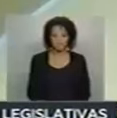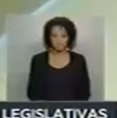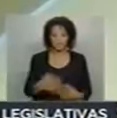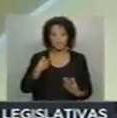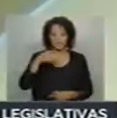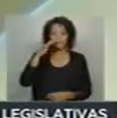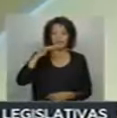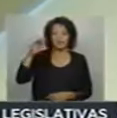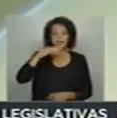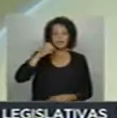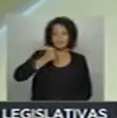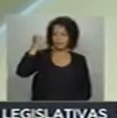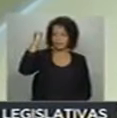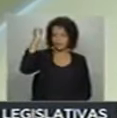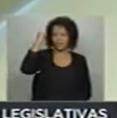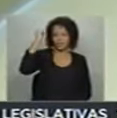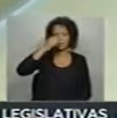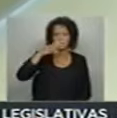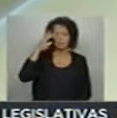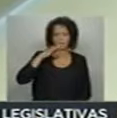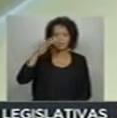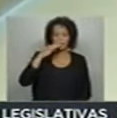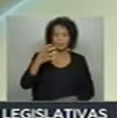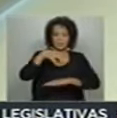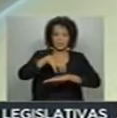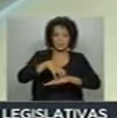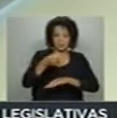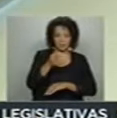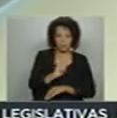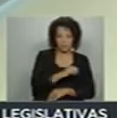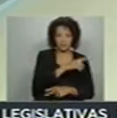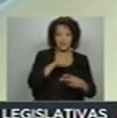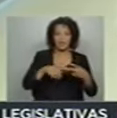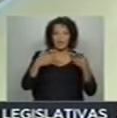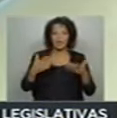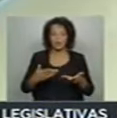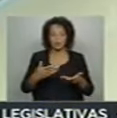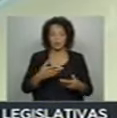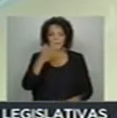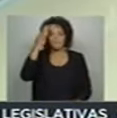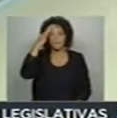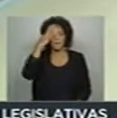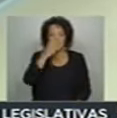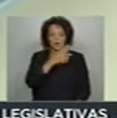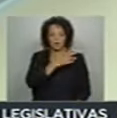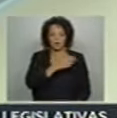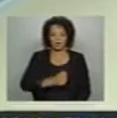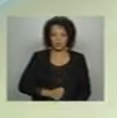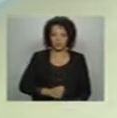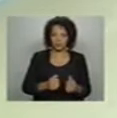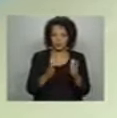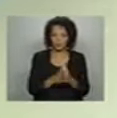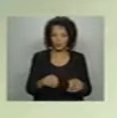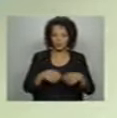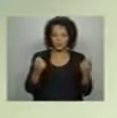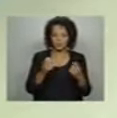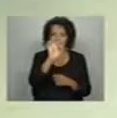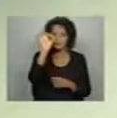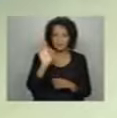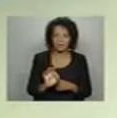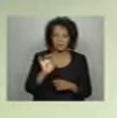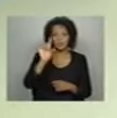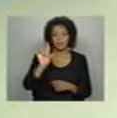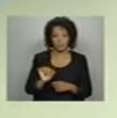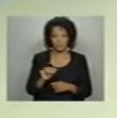Canta-se vitória na sede de campanha do Partido Socialista. Vamos agora ver a projeção da Católica para todos os partidos, percentagens